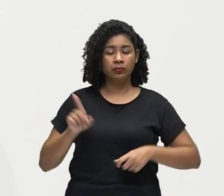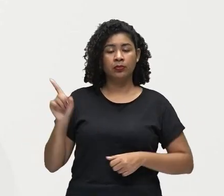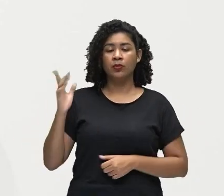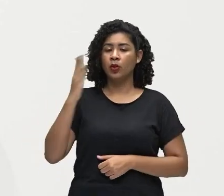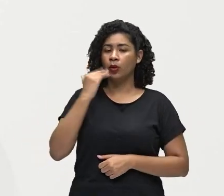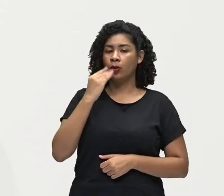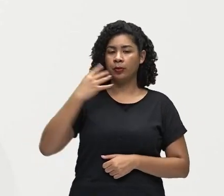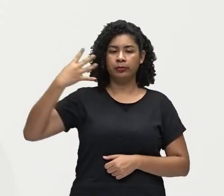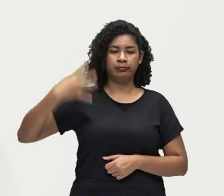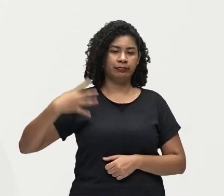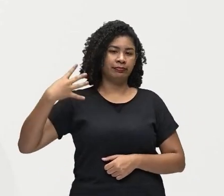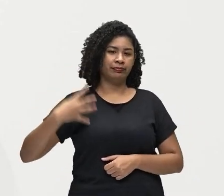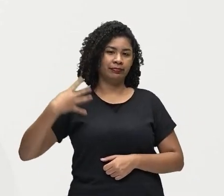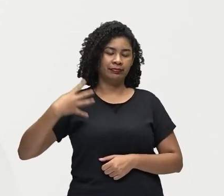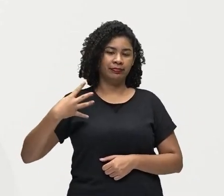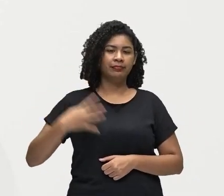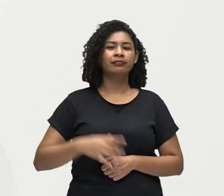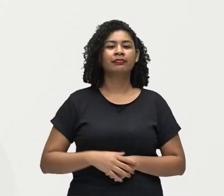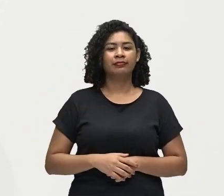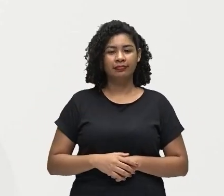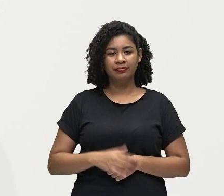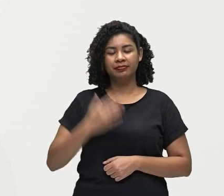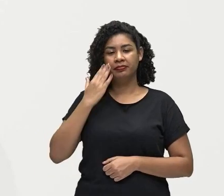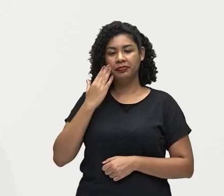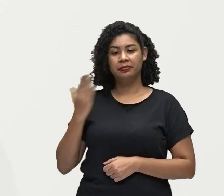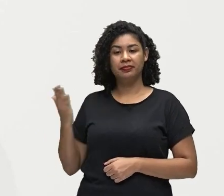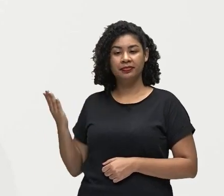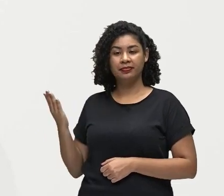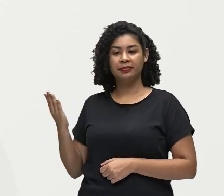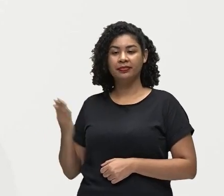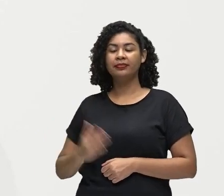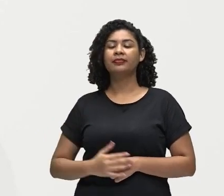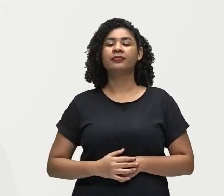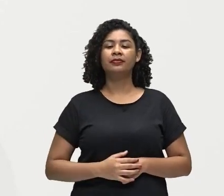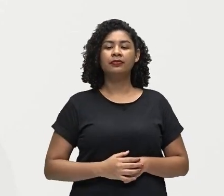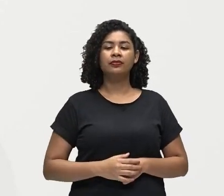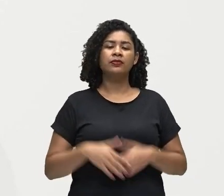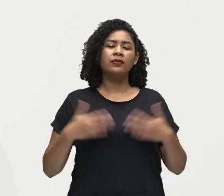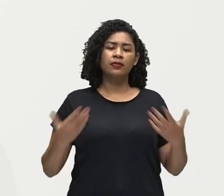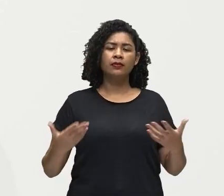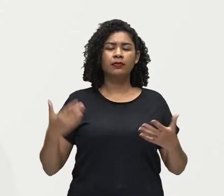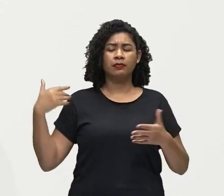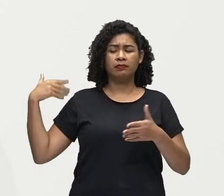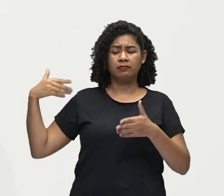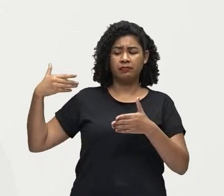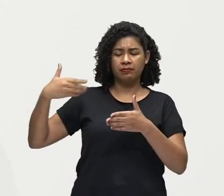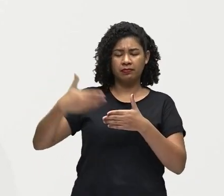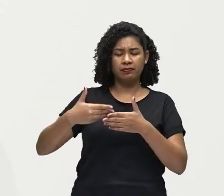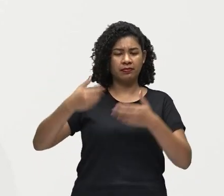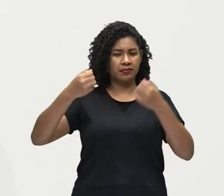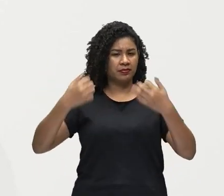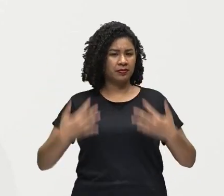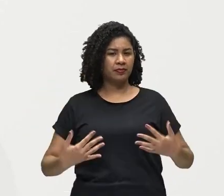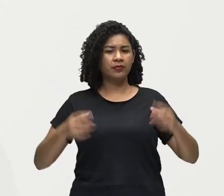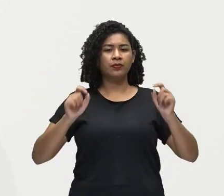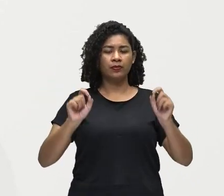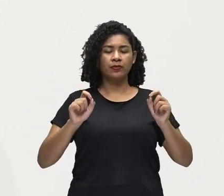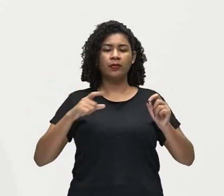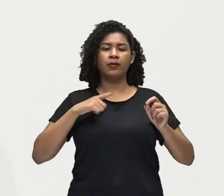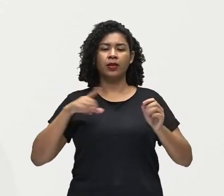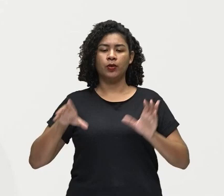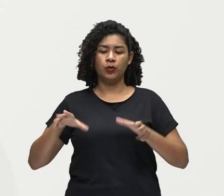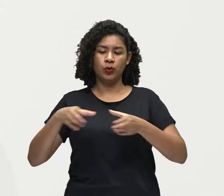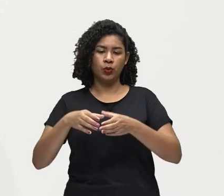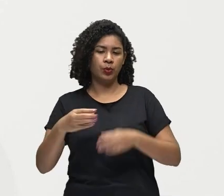consumidor quaternário, já é o próximo aí que a gente está observando, né? Então, como a gente falou anteriormente, a gente tem aí seres vivos,